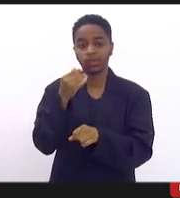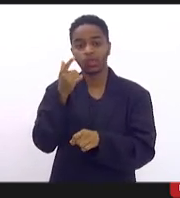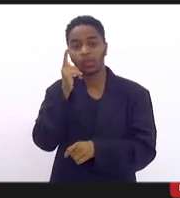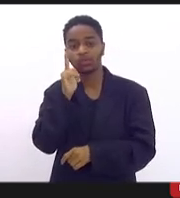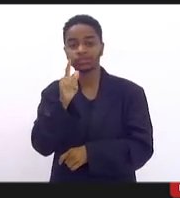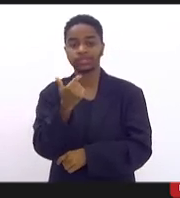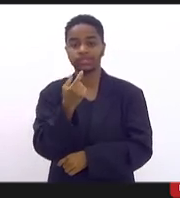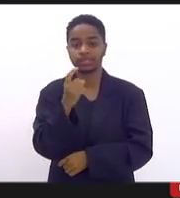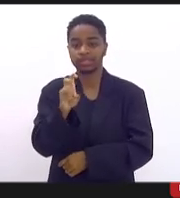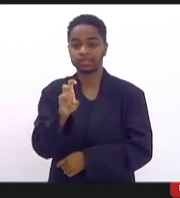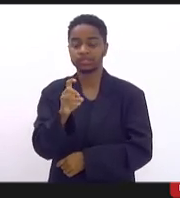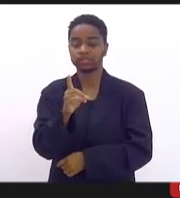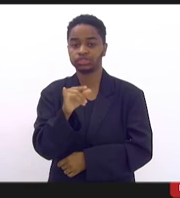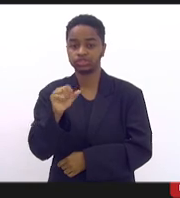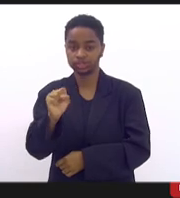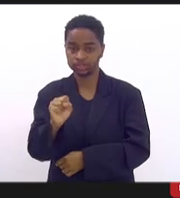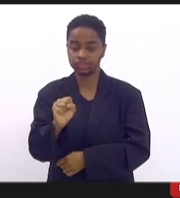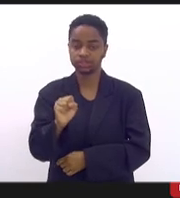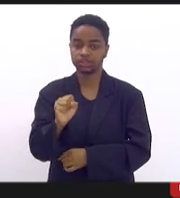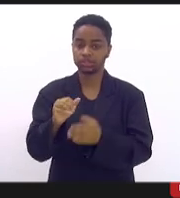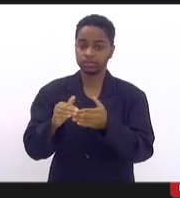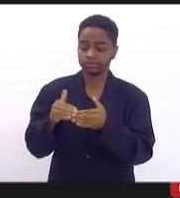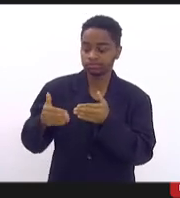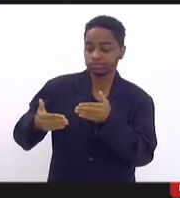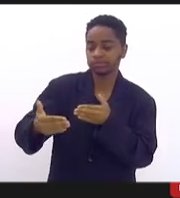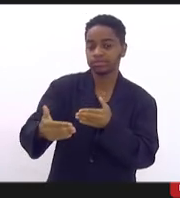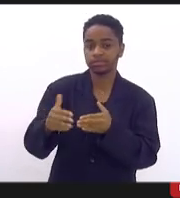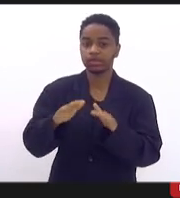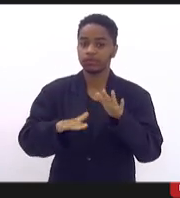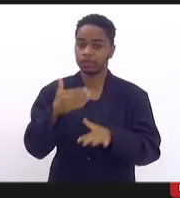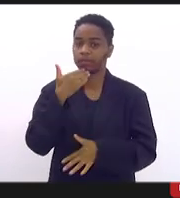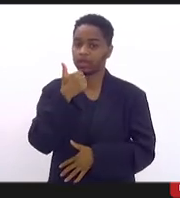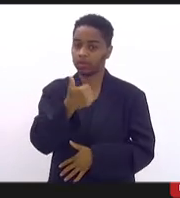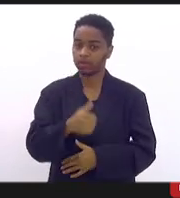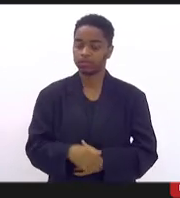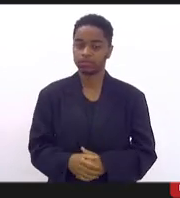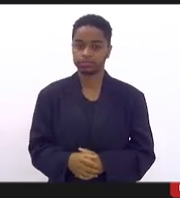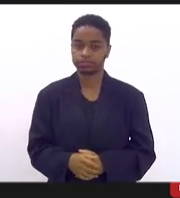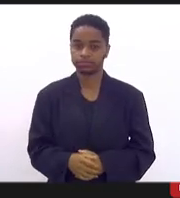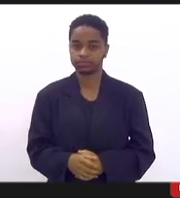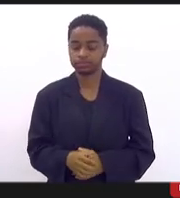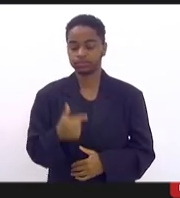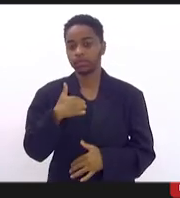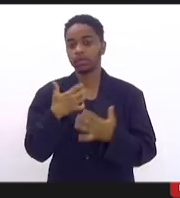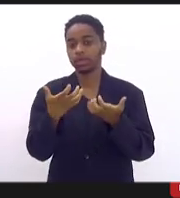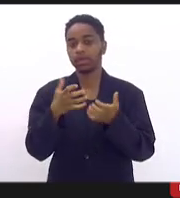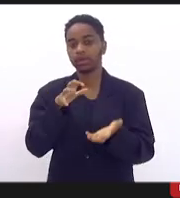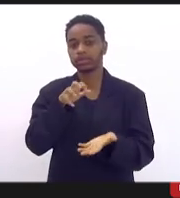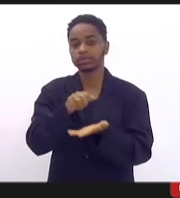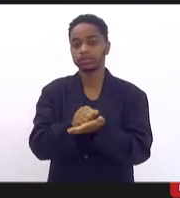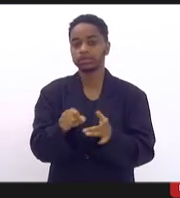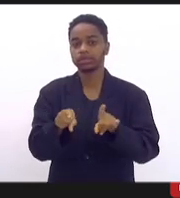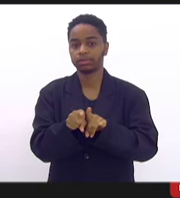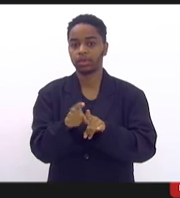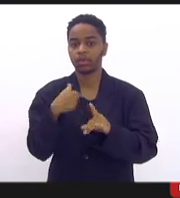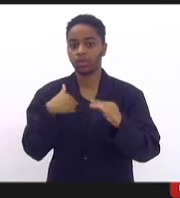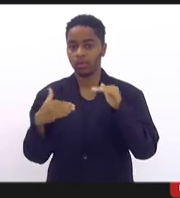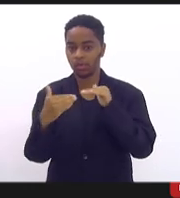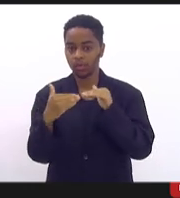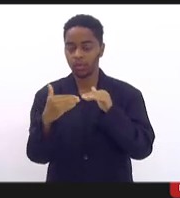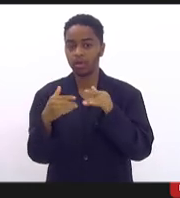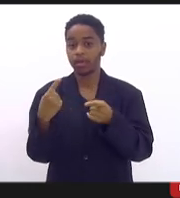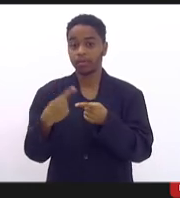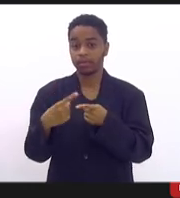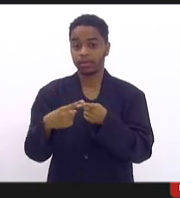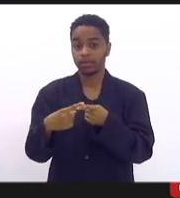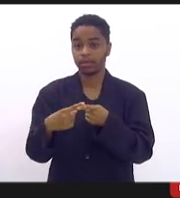dias a partir da suspensão me parece ser mais acertado. Eu quero deixar aqui já consignado a concordância, porque como eu estou